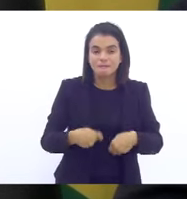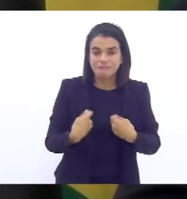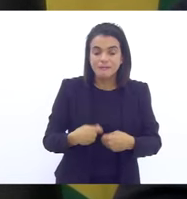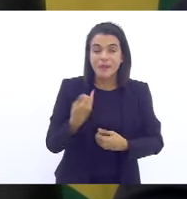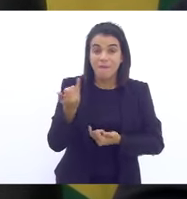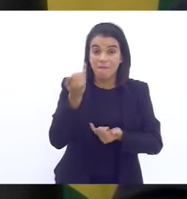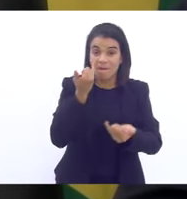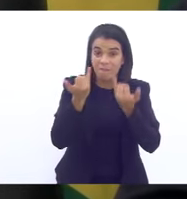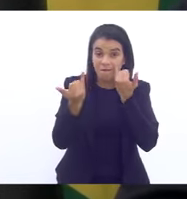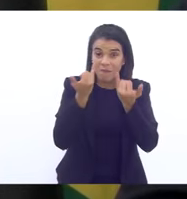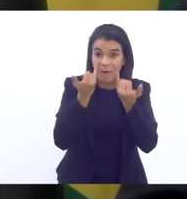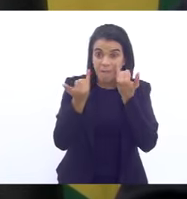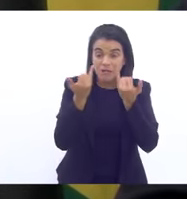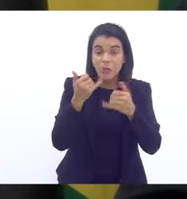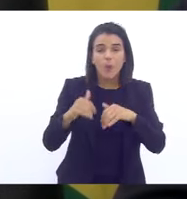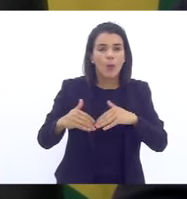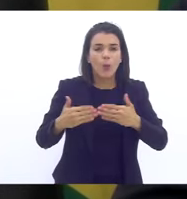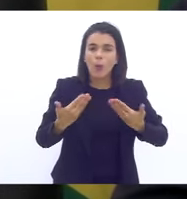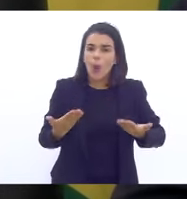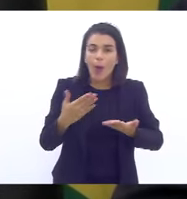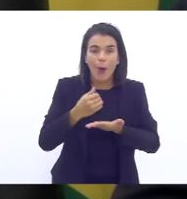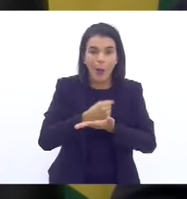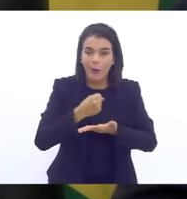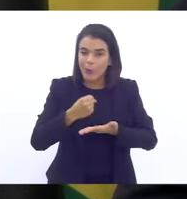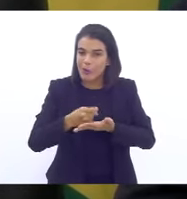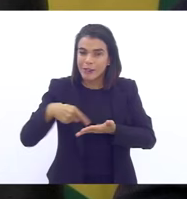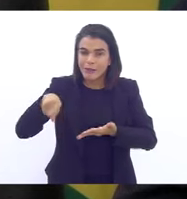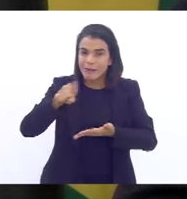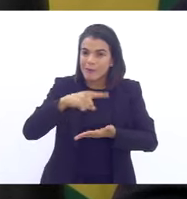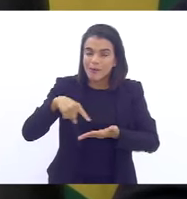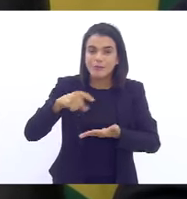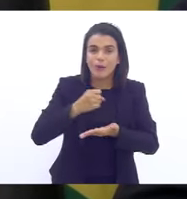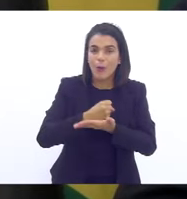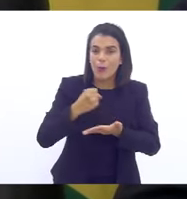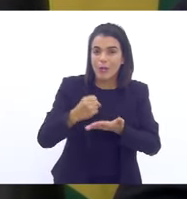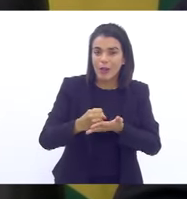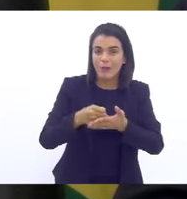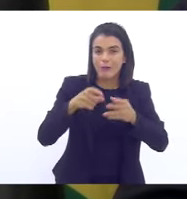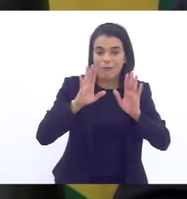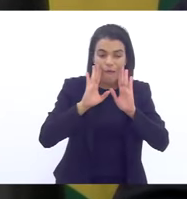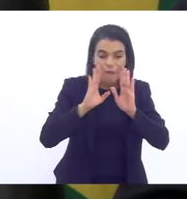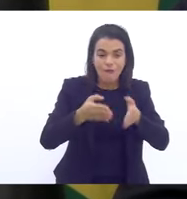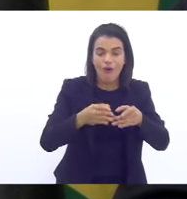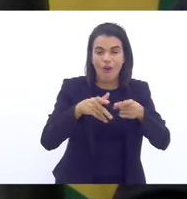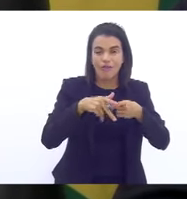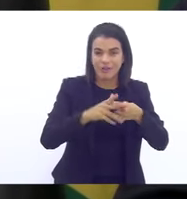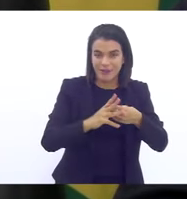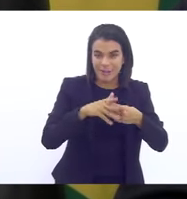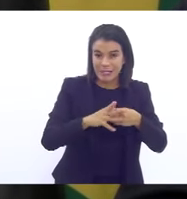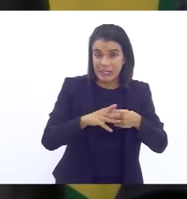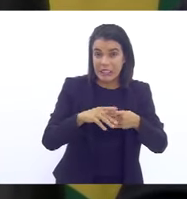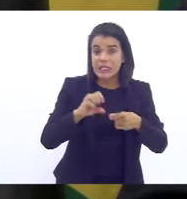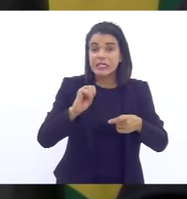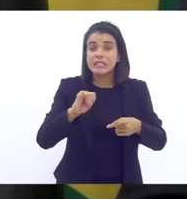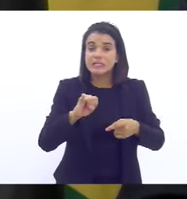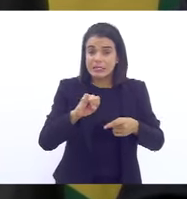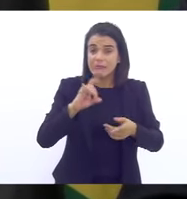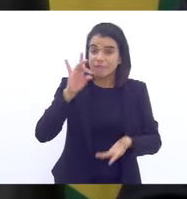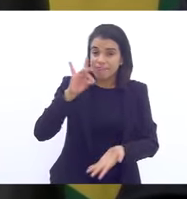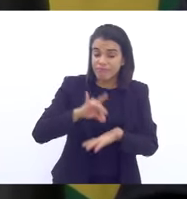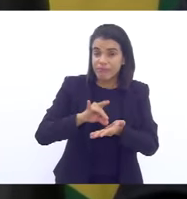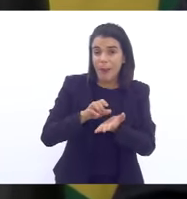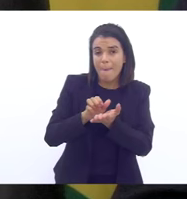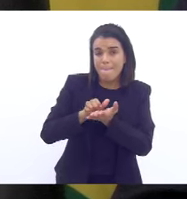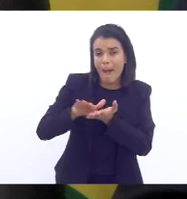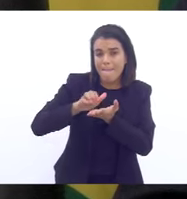essas informações, quais foram as contratações que vocês fizeram para essa manutenção e se houve baixa mesmo na equipe